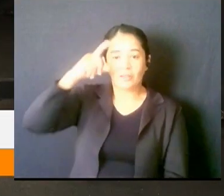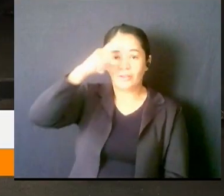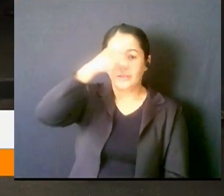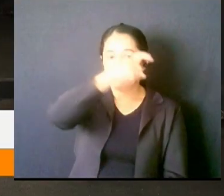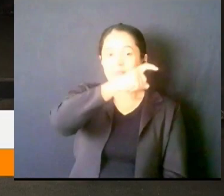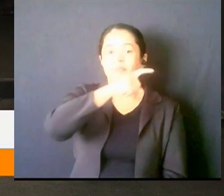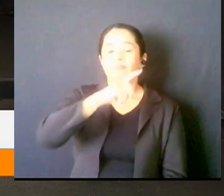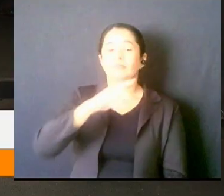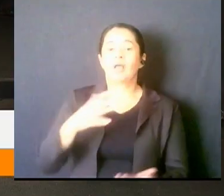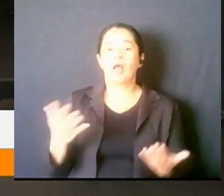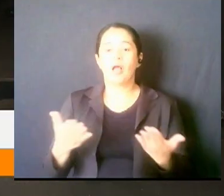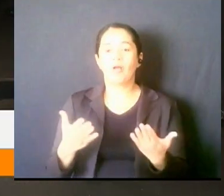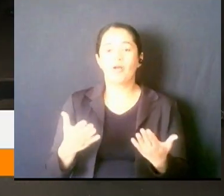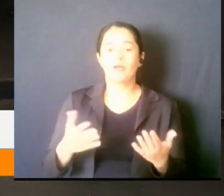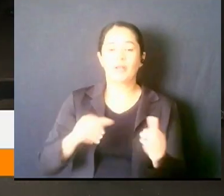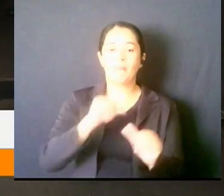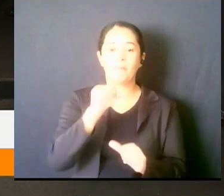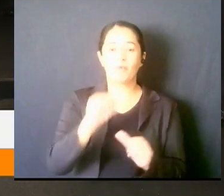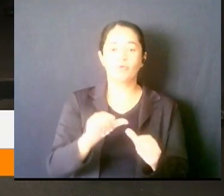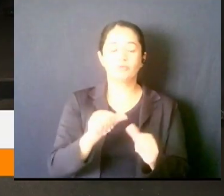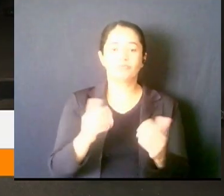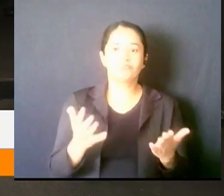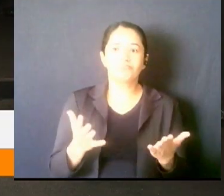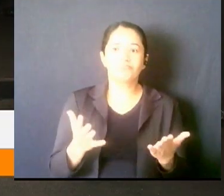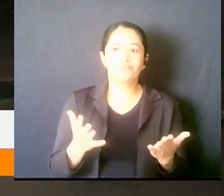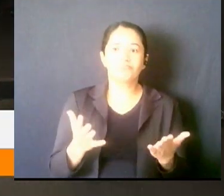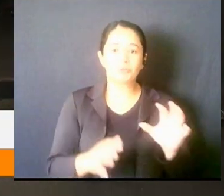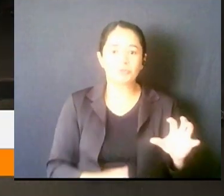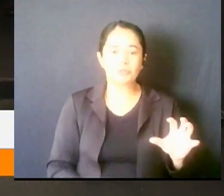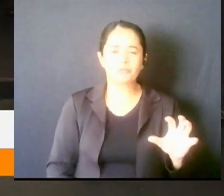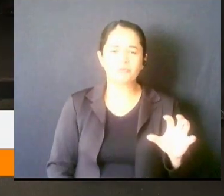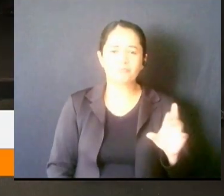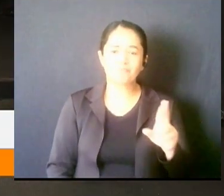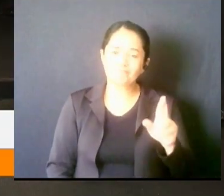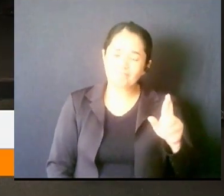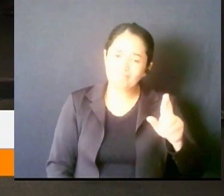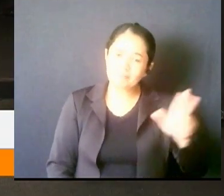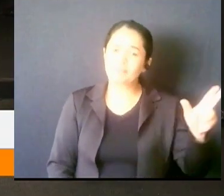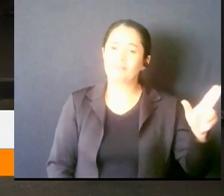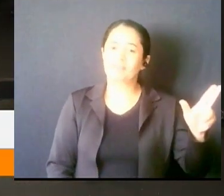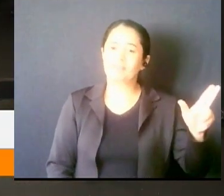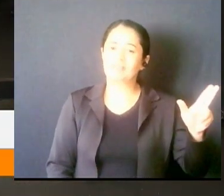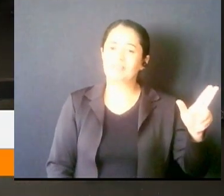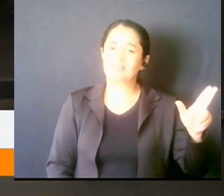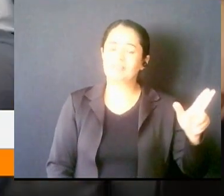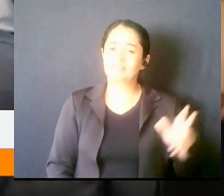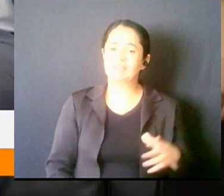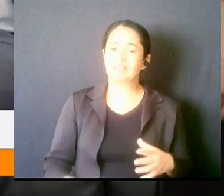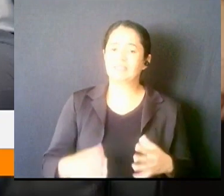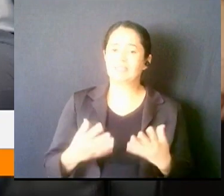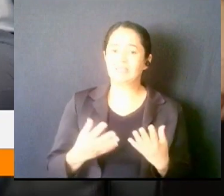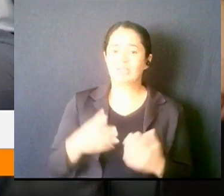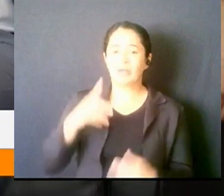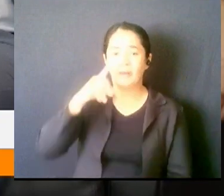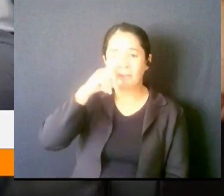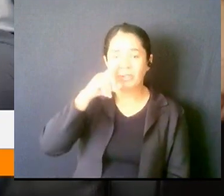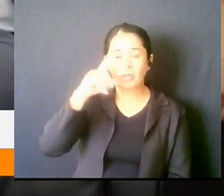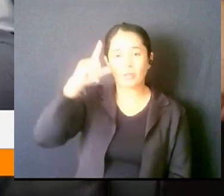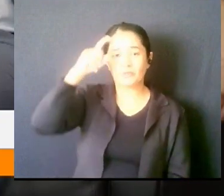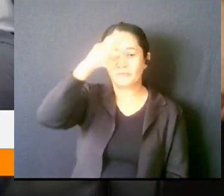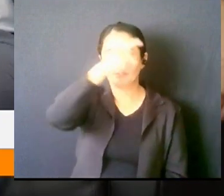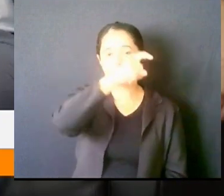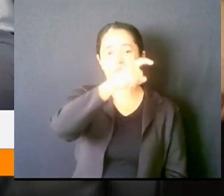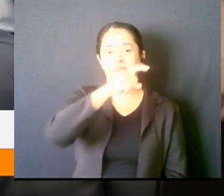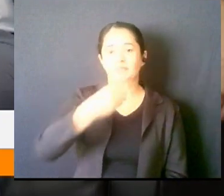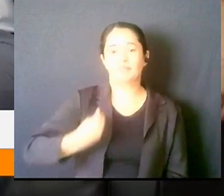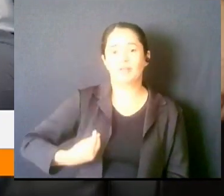outra situação que vai trazer aí situações não confortáveis para a vida toda. E aí né? você vê como para a sociedade